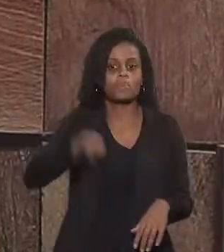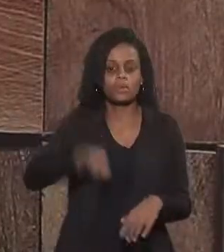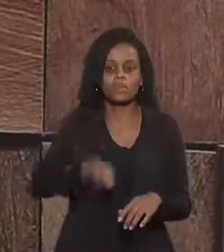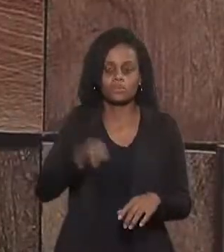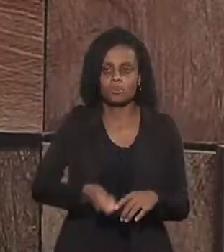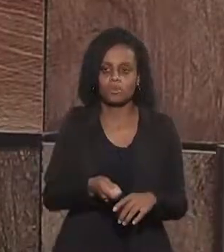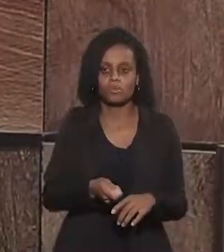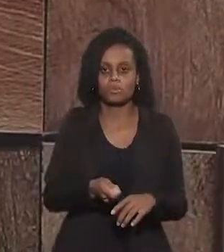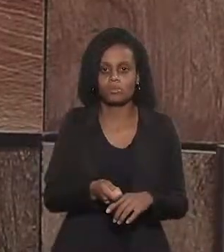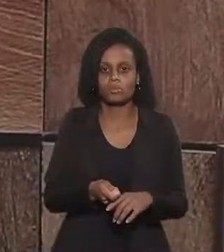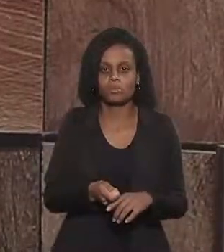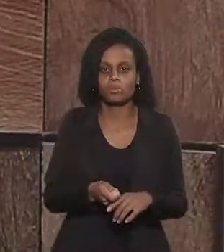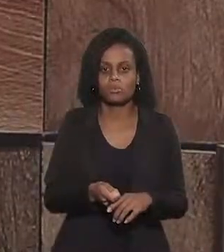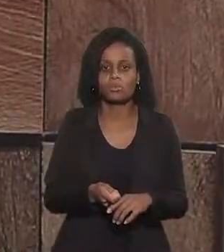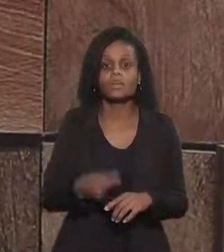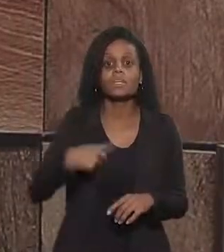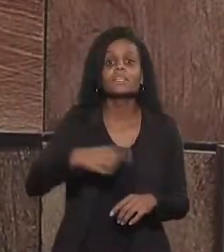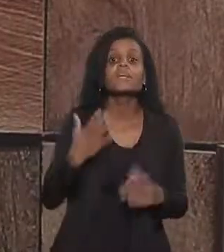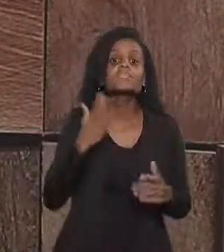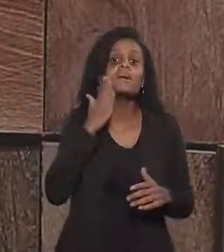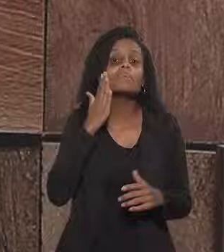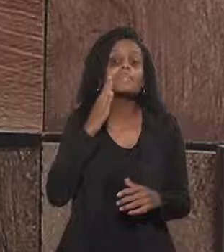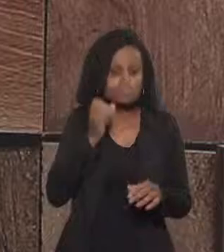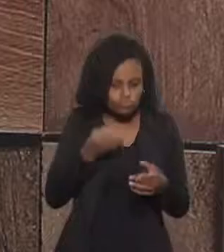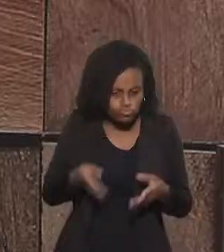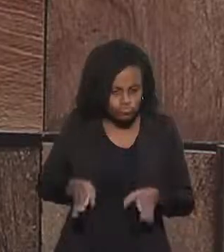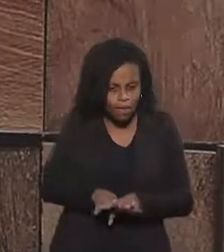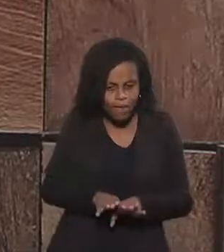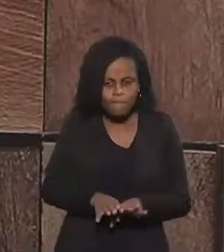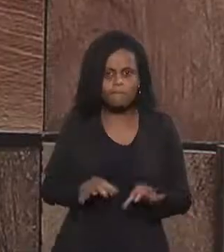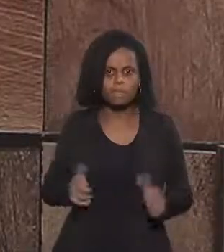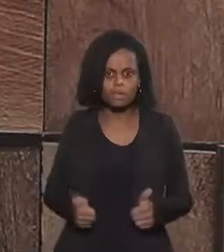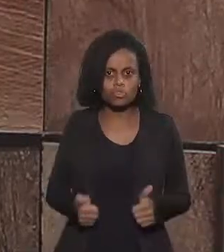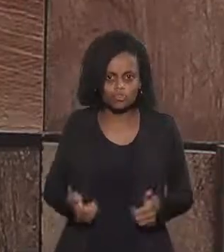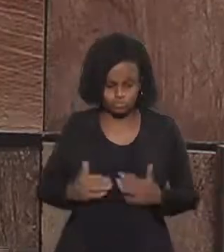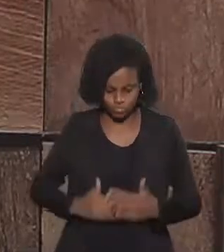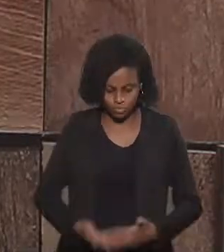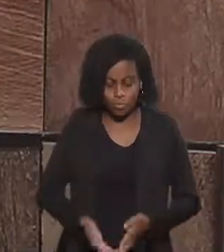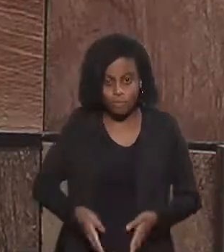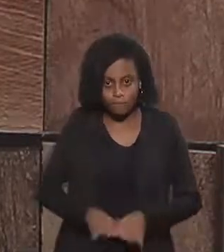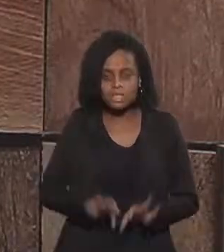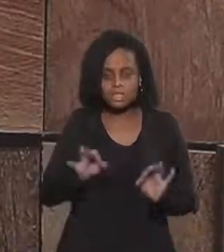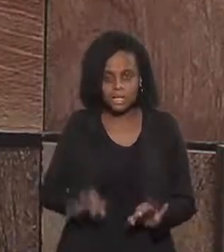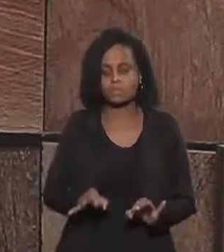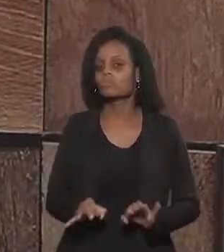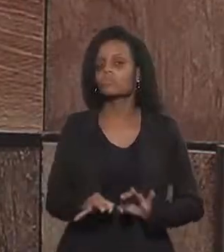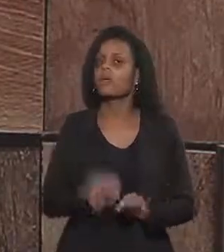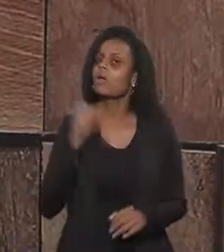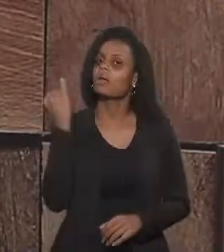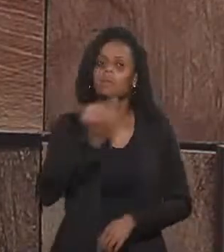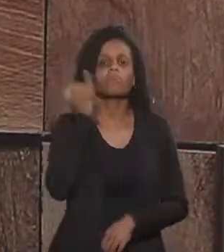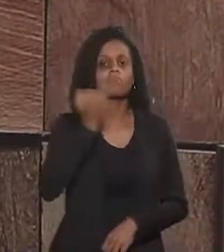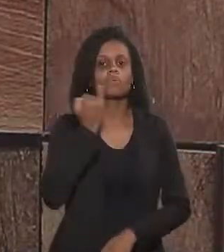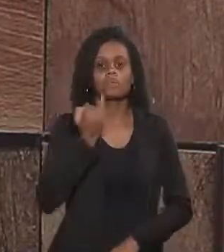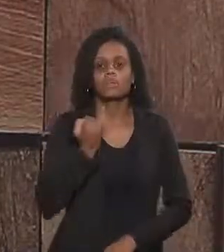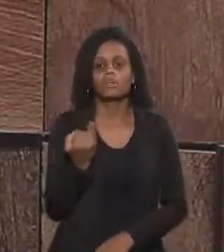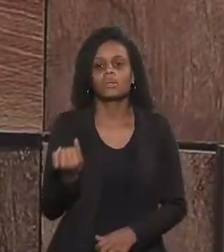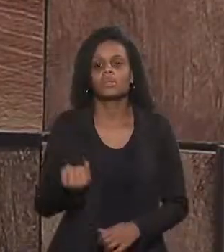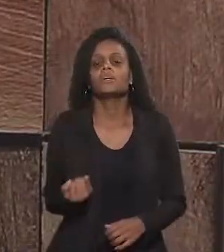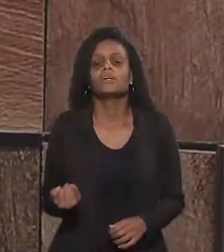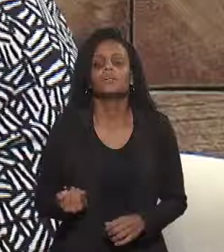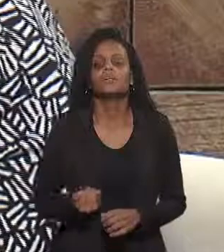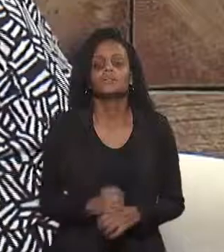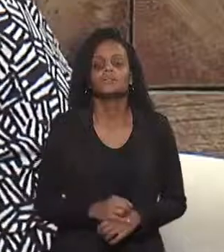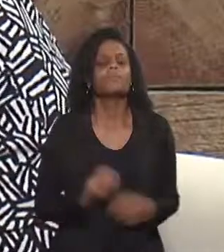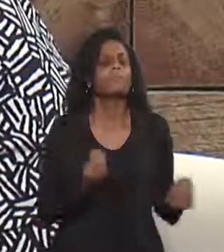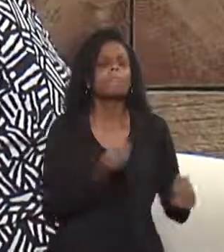obrigatórias de estar aberto intraútero. A gente quer saber se fechou. Entendeu? E aí isso aí é uma coisa muito importante.